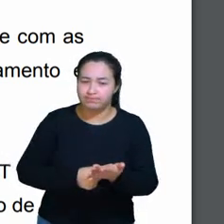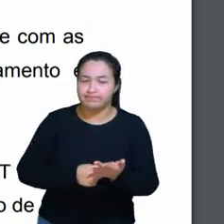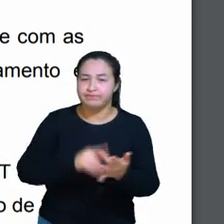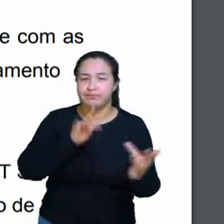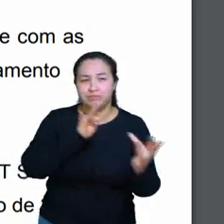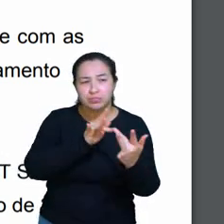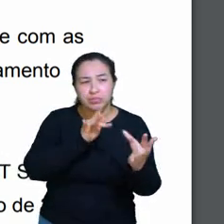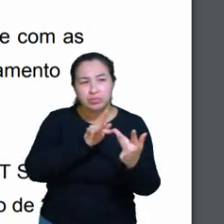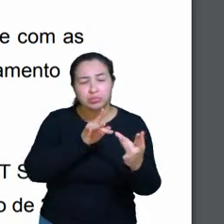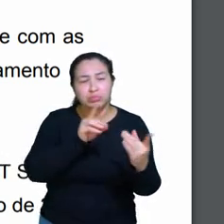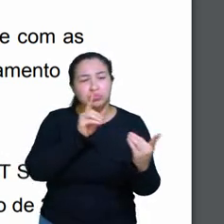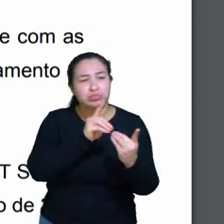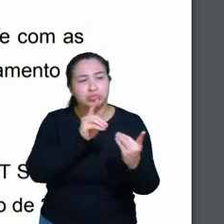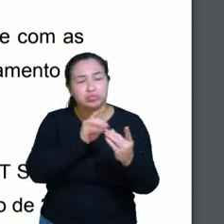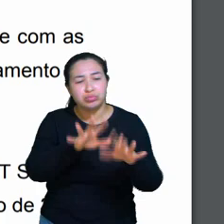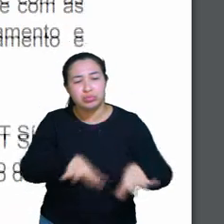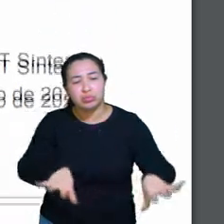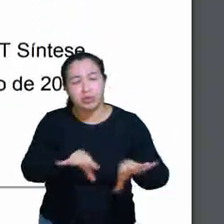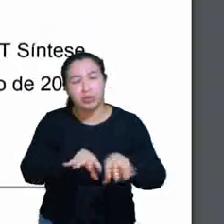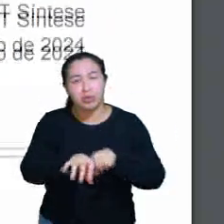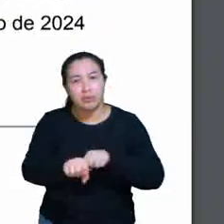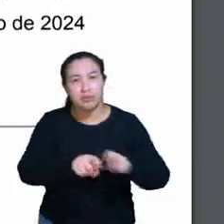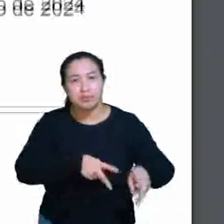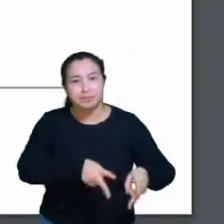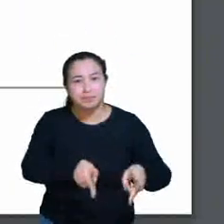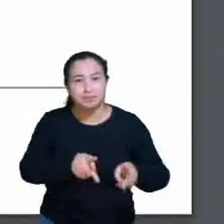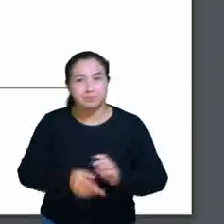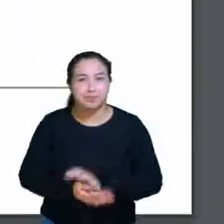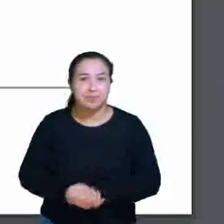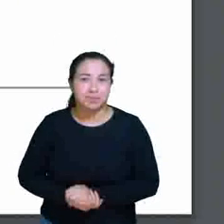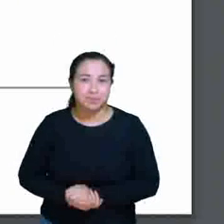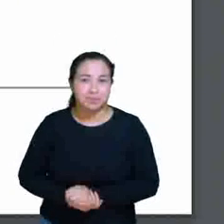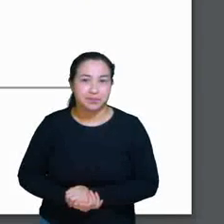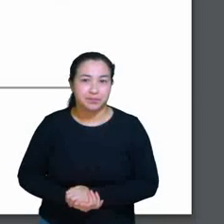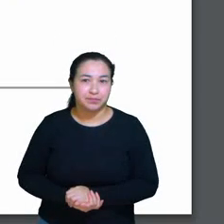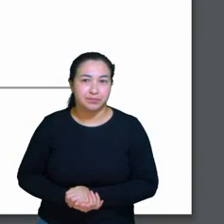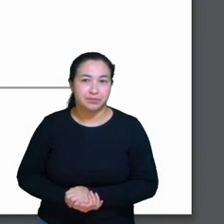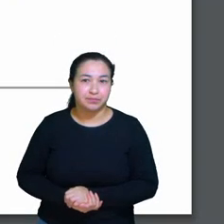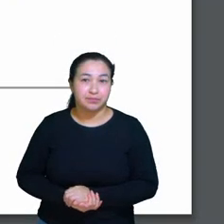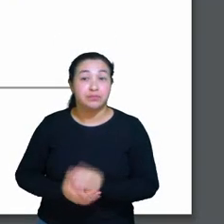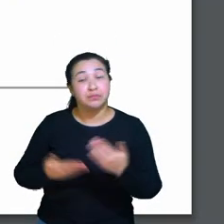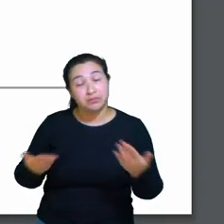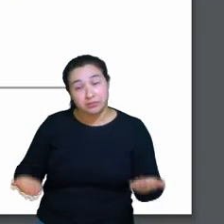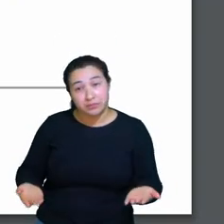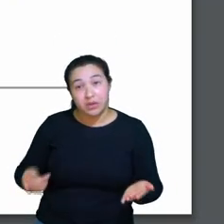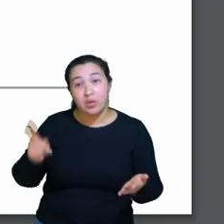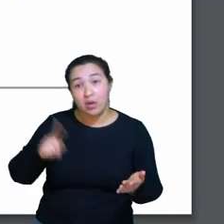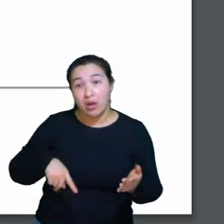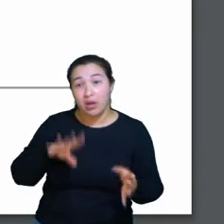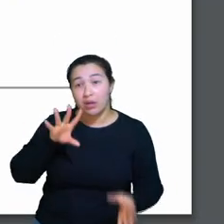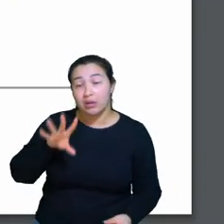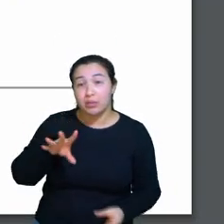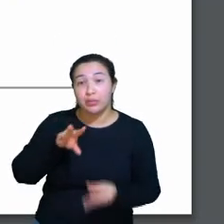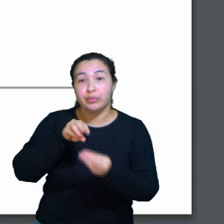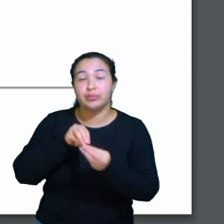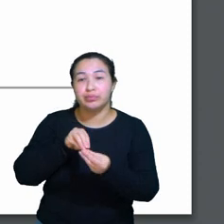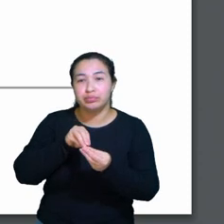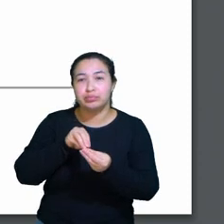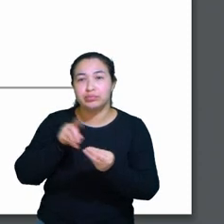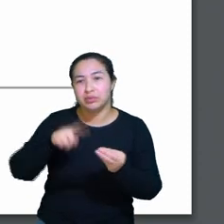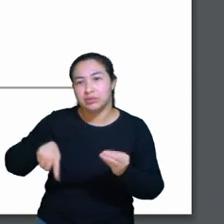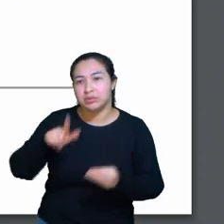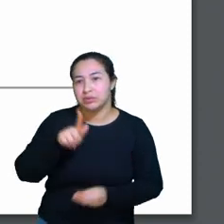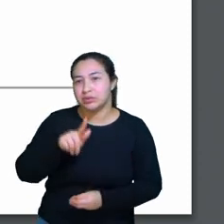das demandas regionais de formação continuada eis portanto a síntese que este GT